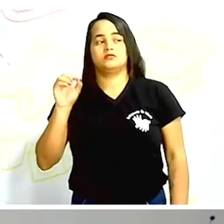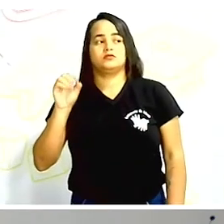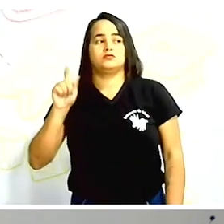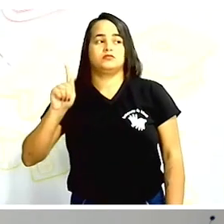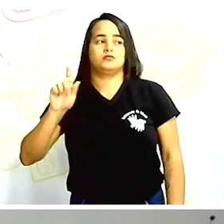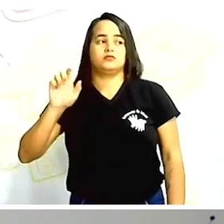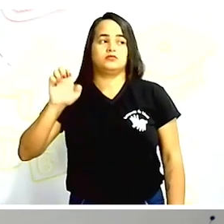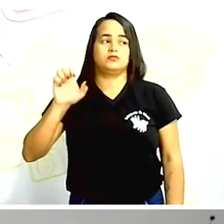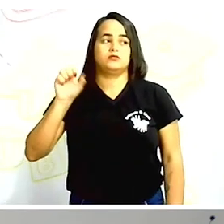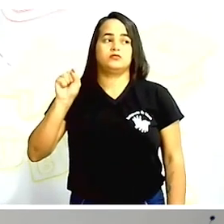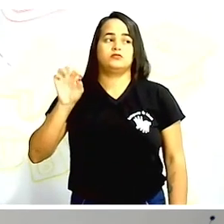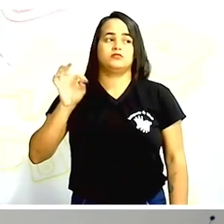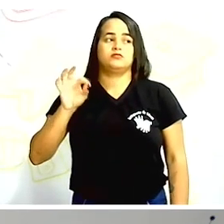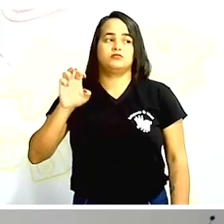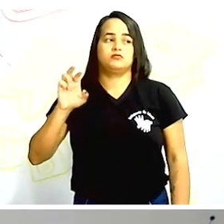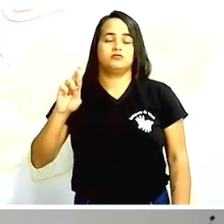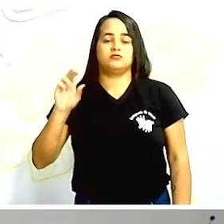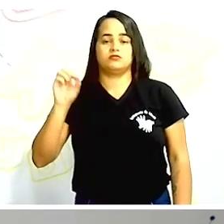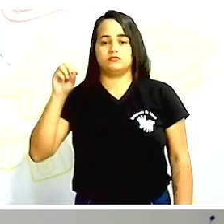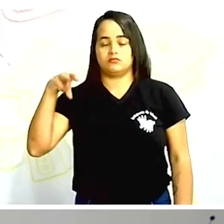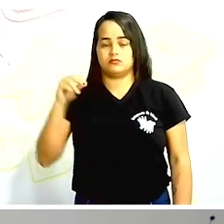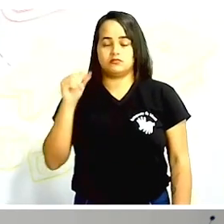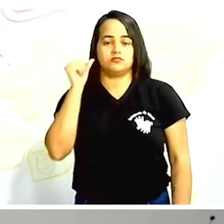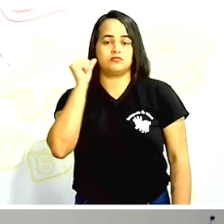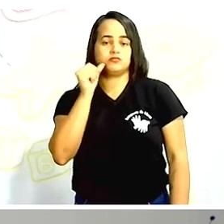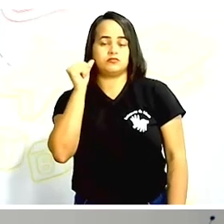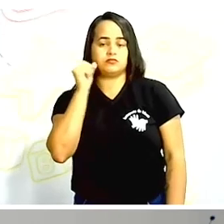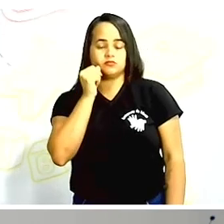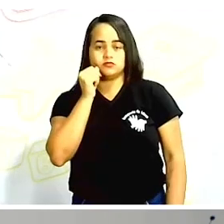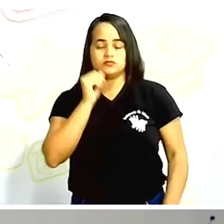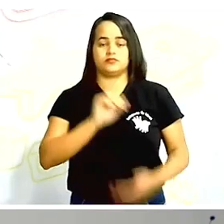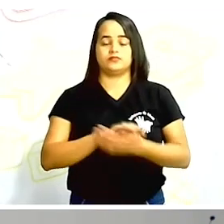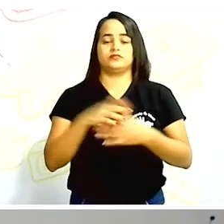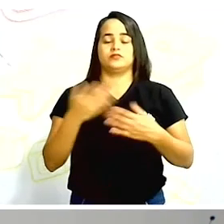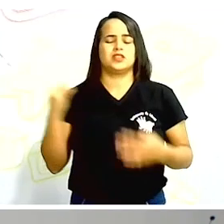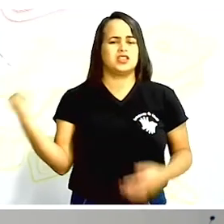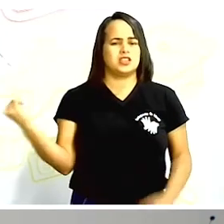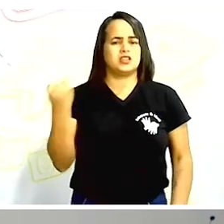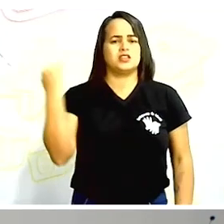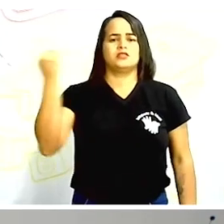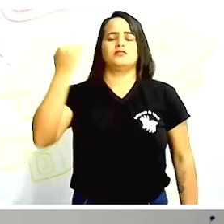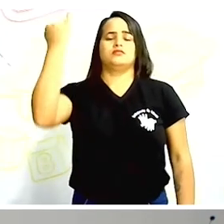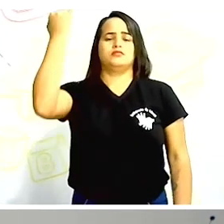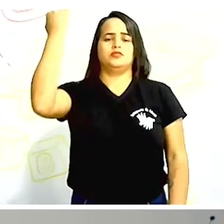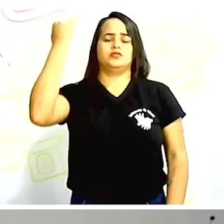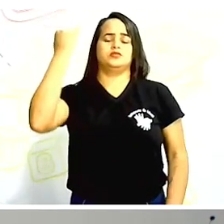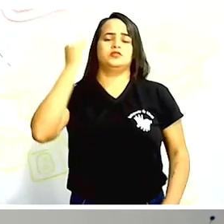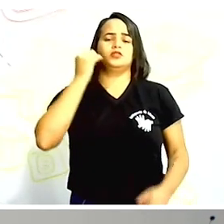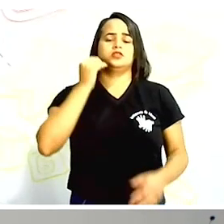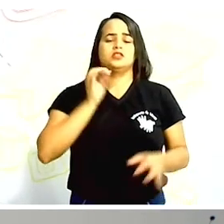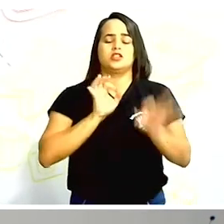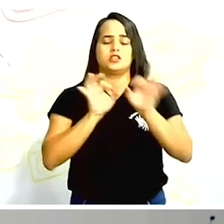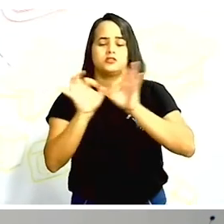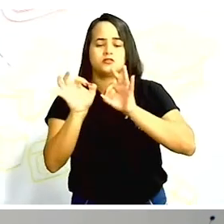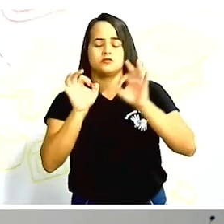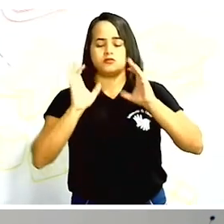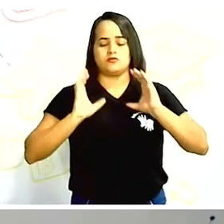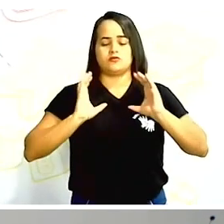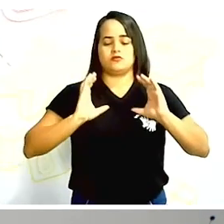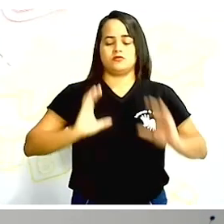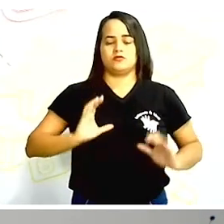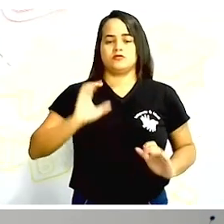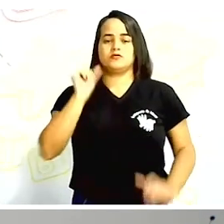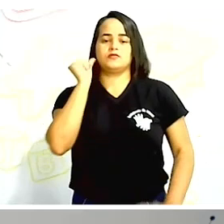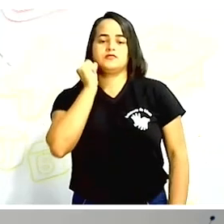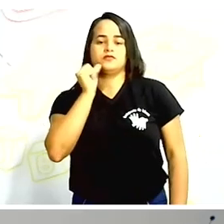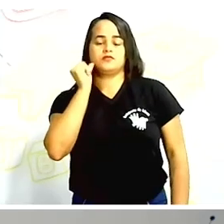produzido pelo ovário também a partir da puberdade. Muito importante na preparação do organismo da mulher em relação